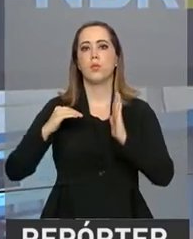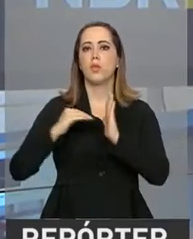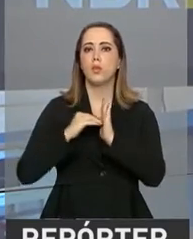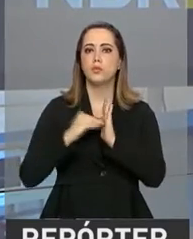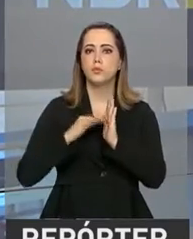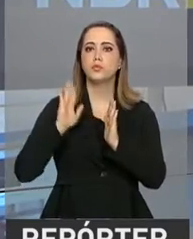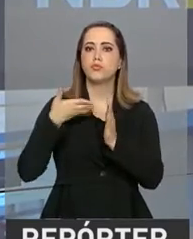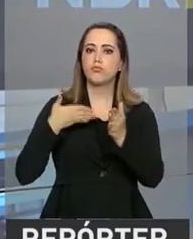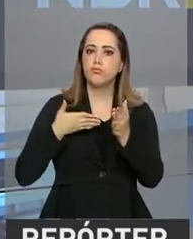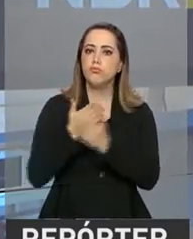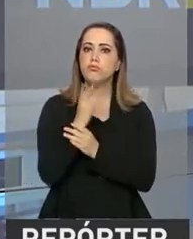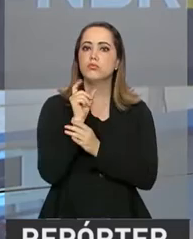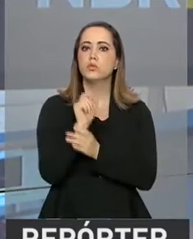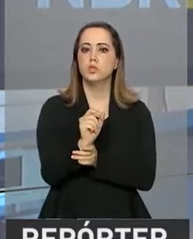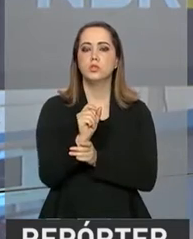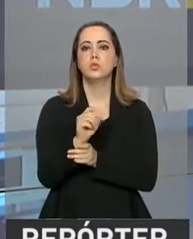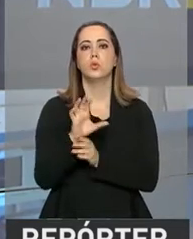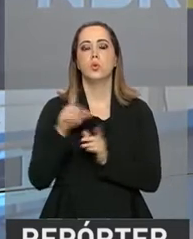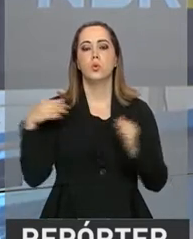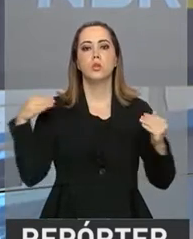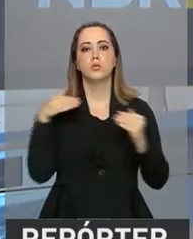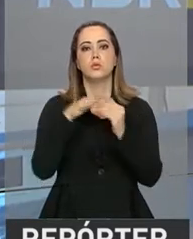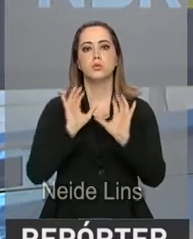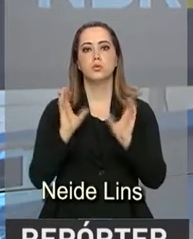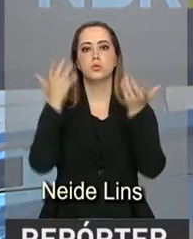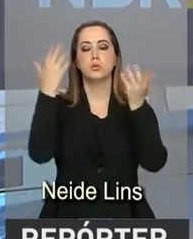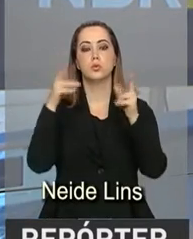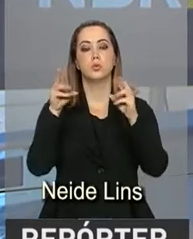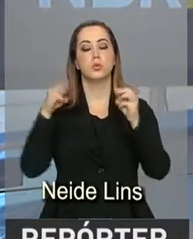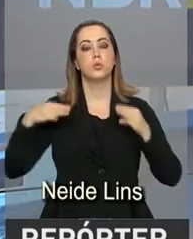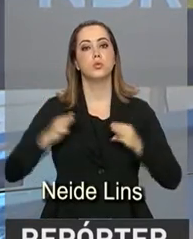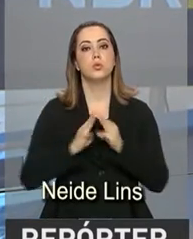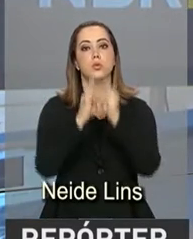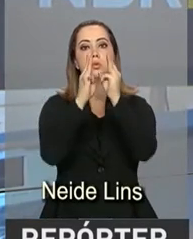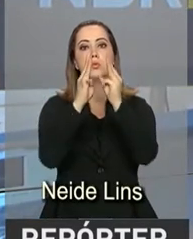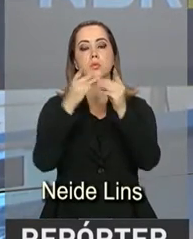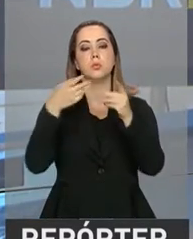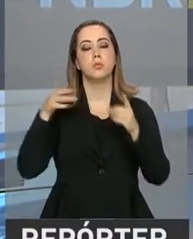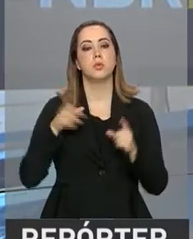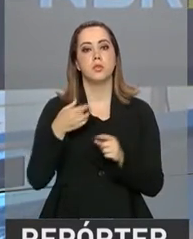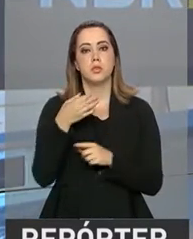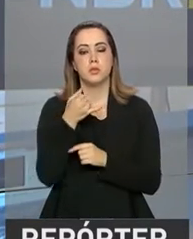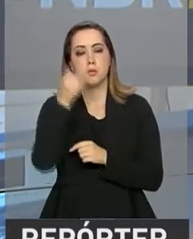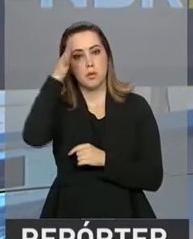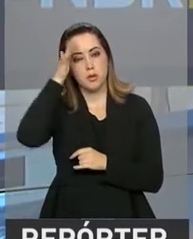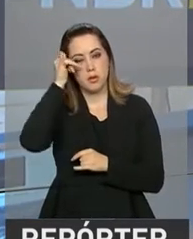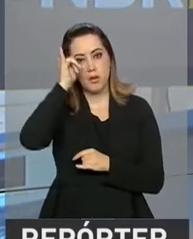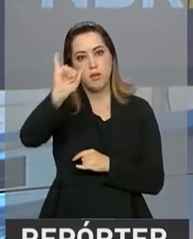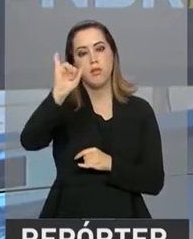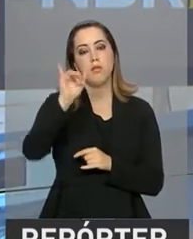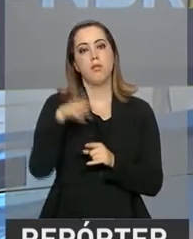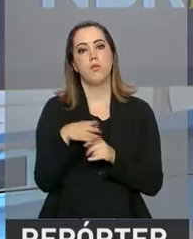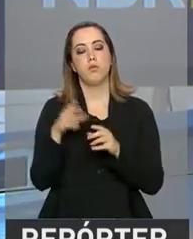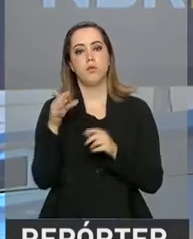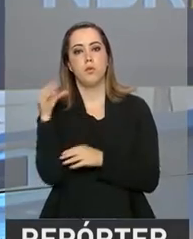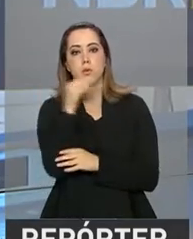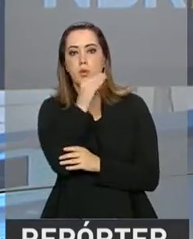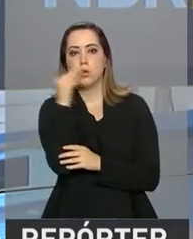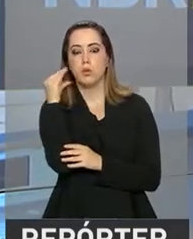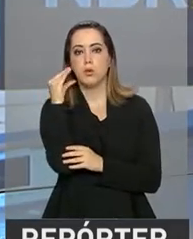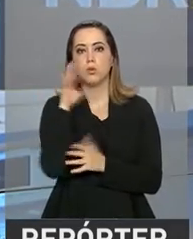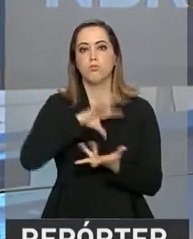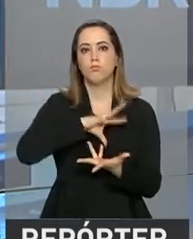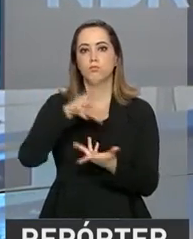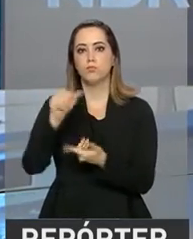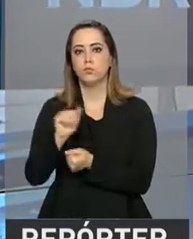senado validou o acordo do clima de paris contra o aquecimento global o documento foi assinado em dezembro do ano passado na frança